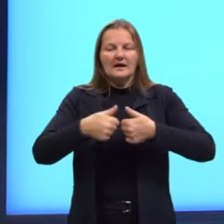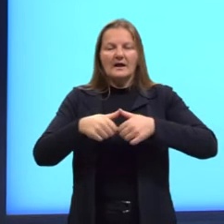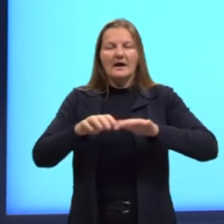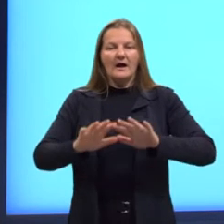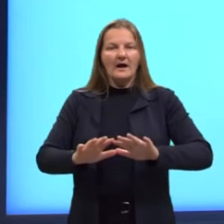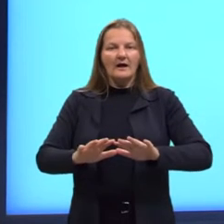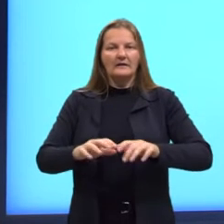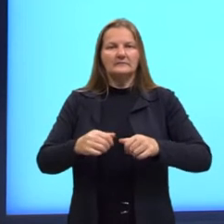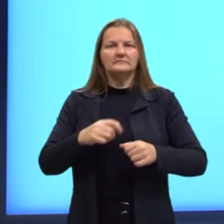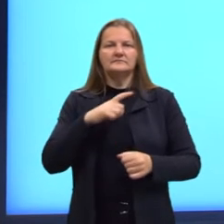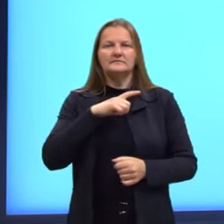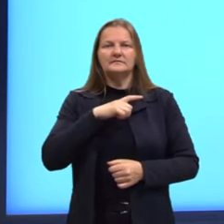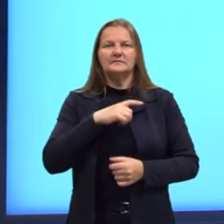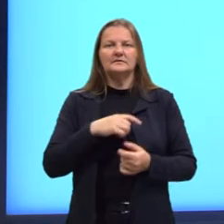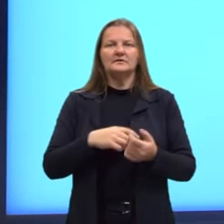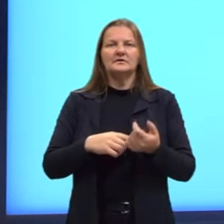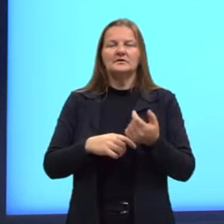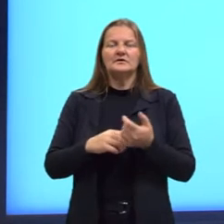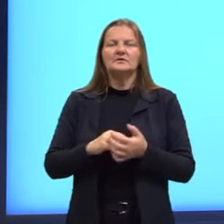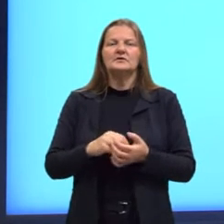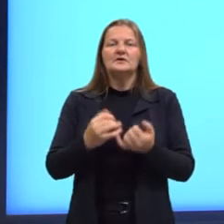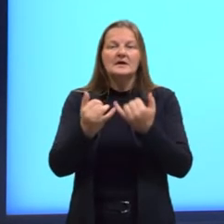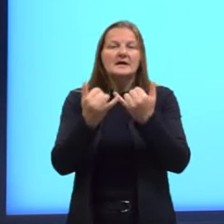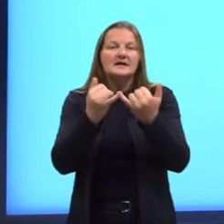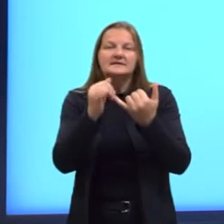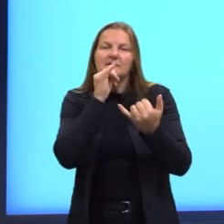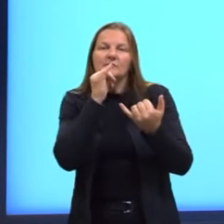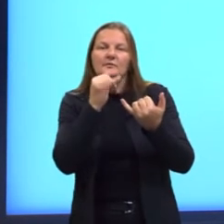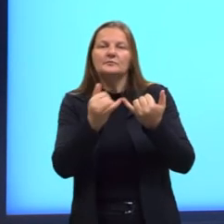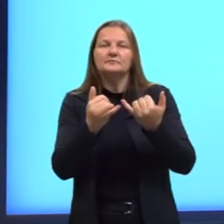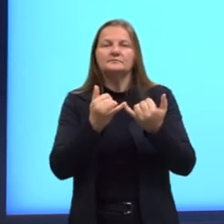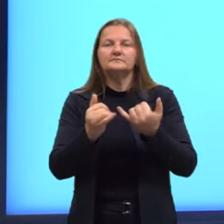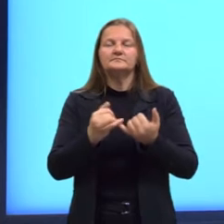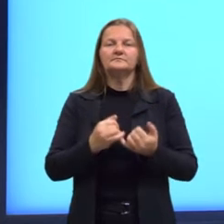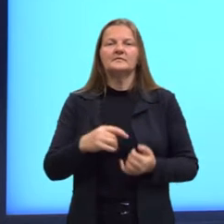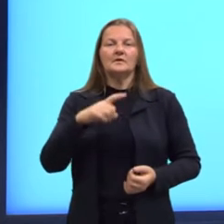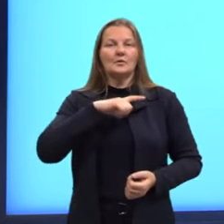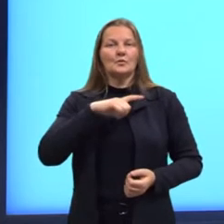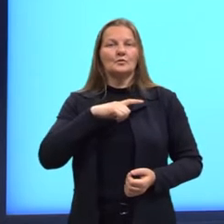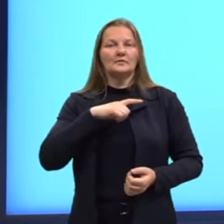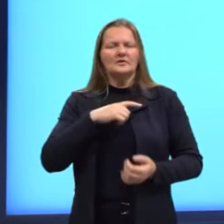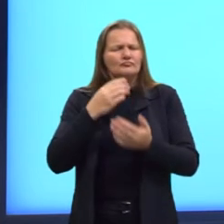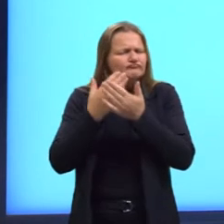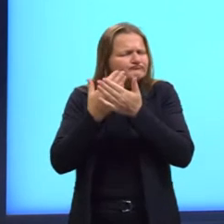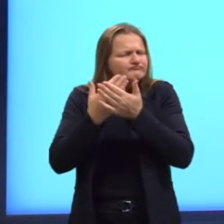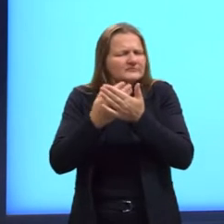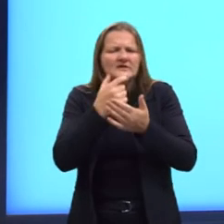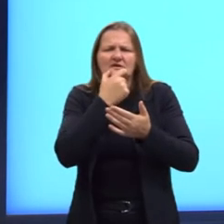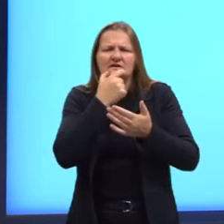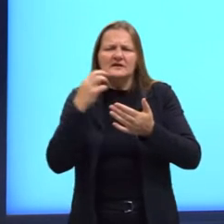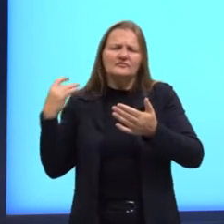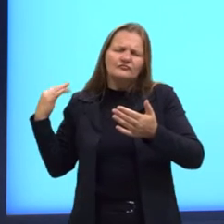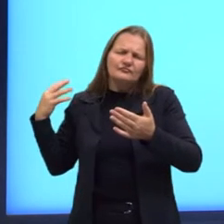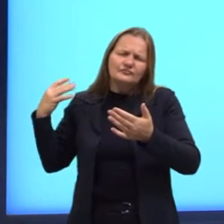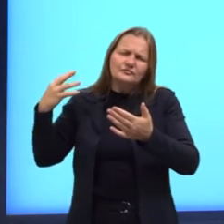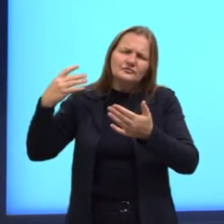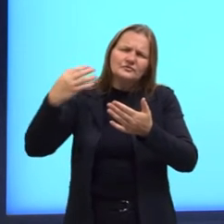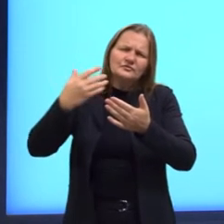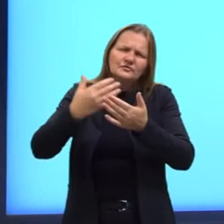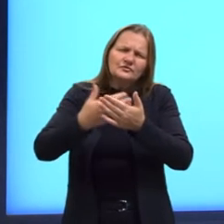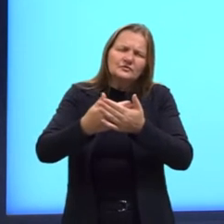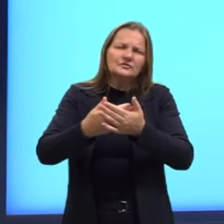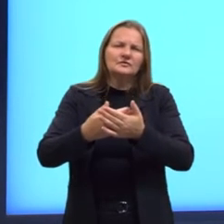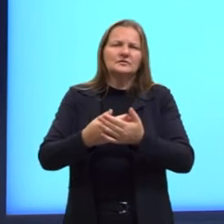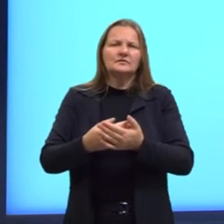eu disser assim ó i have história de english for five years eu tenho estudado em inglês ou eu venho estudando